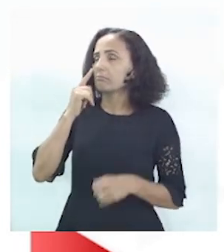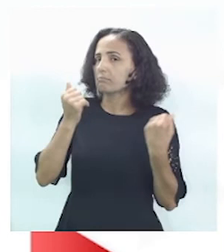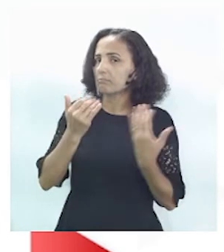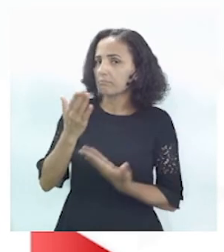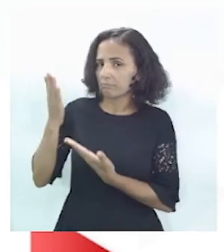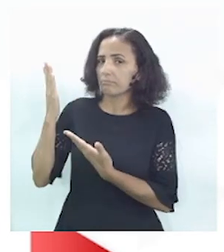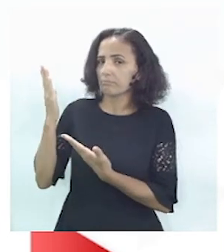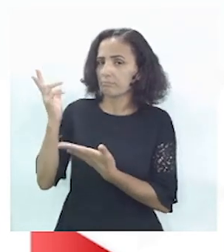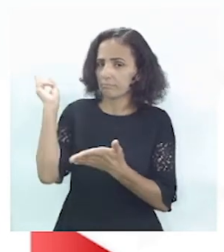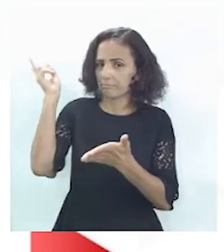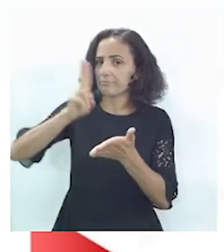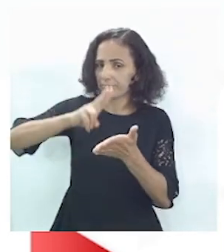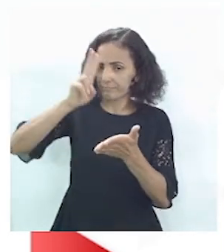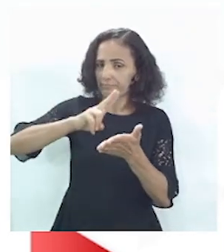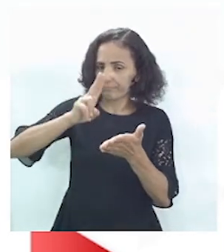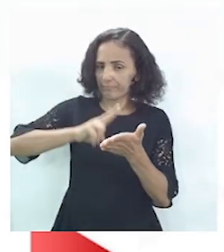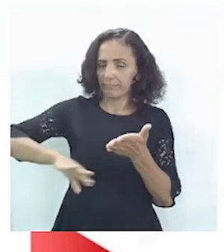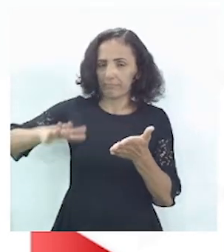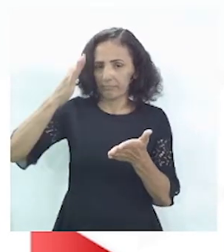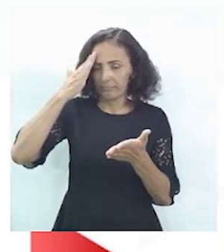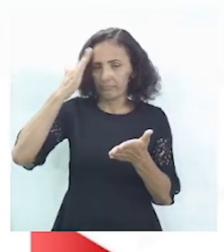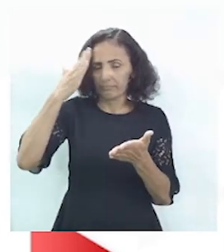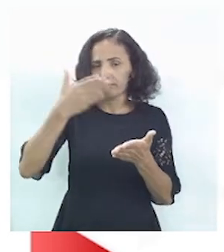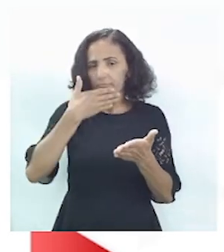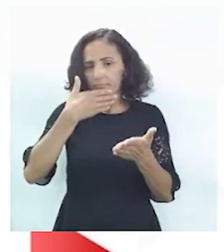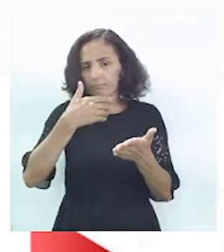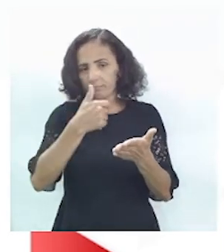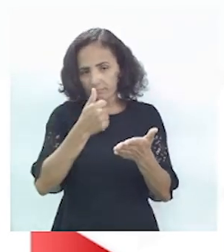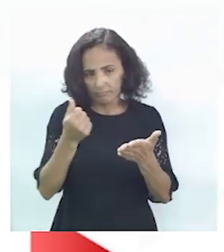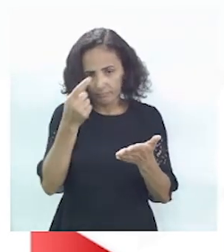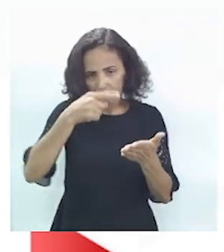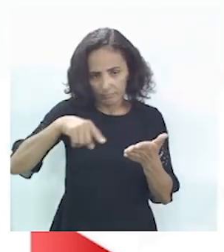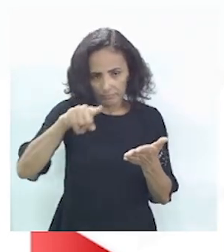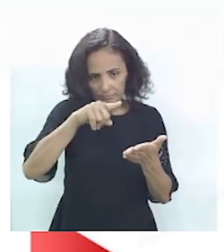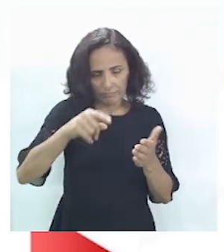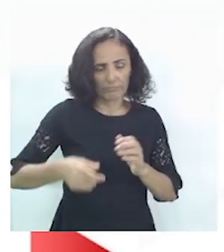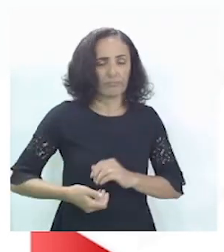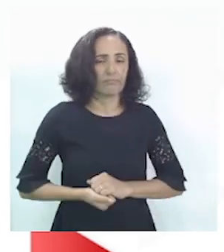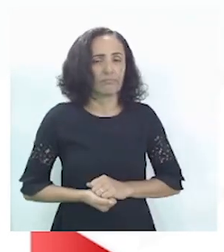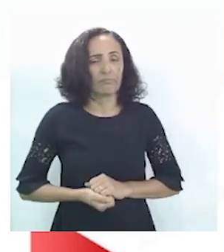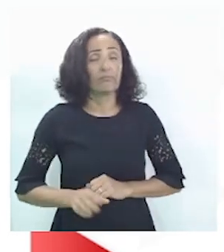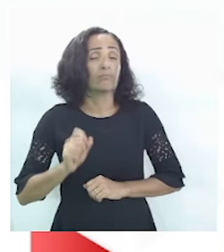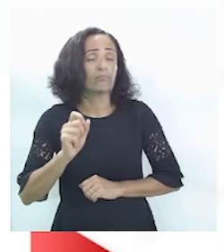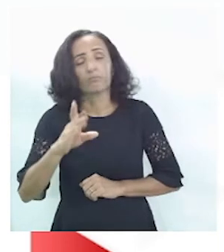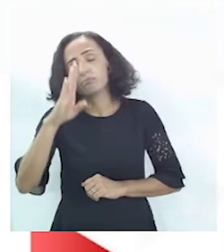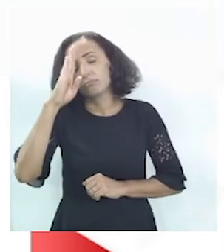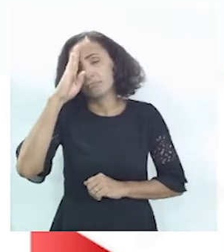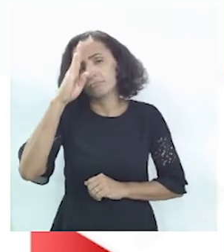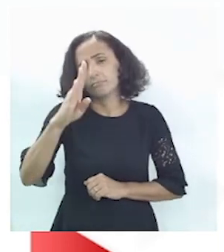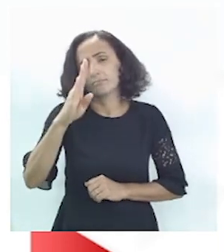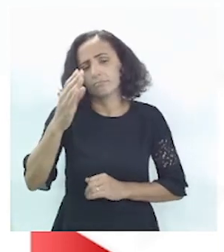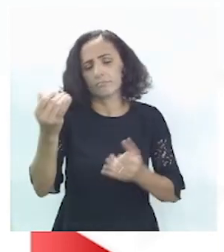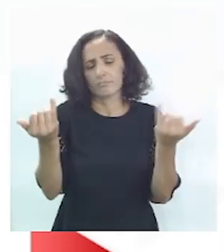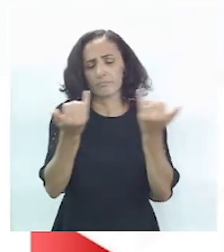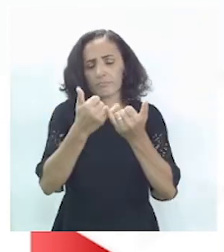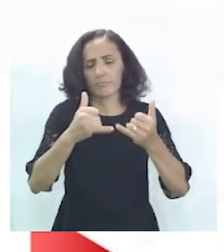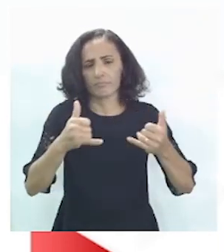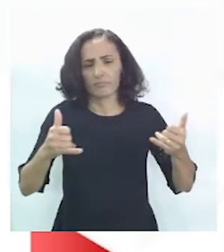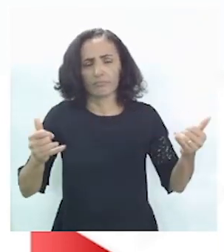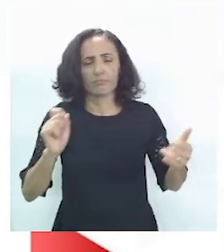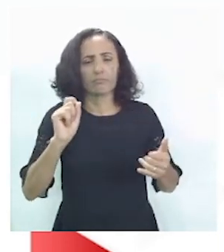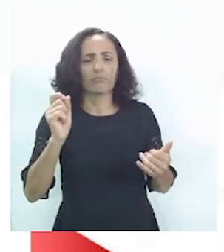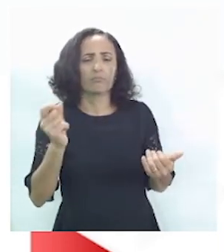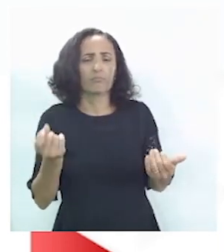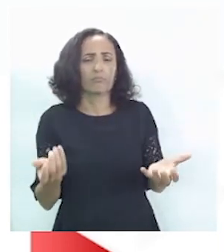como recurso para a geração de energia. Sendo assim, a principal vantagem da energia eólica, ela vai